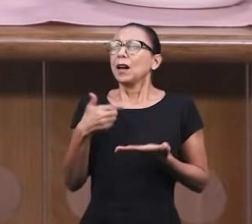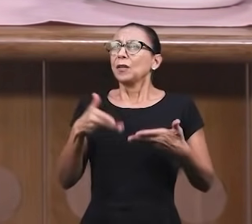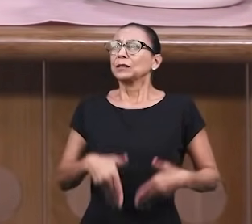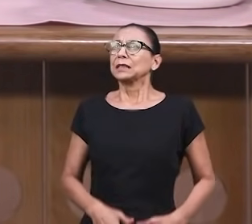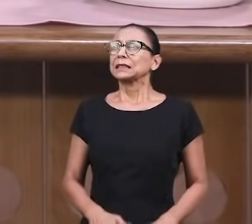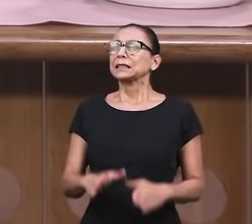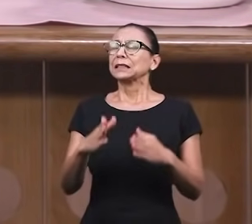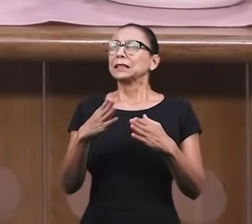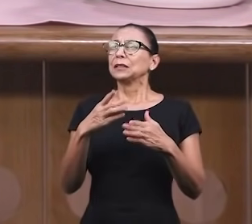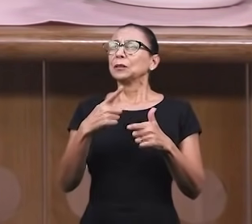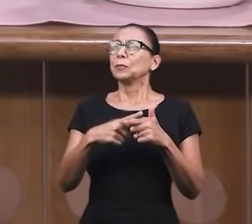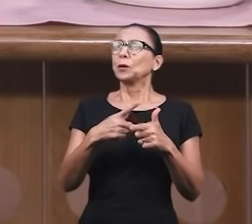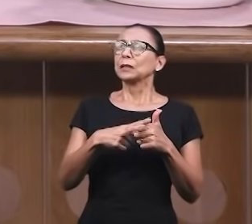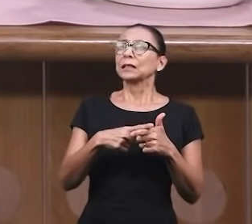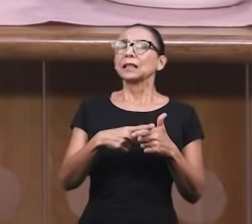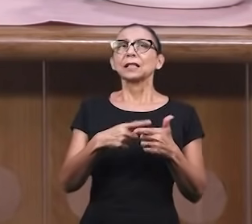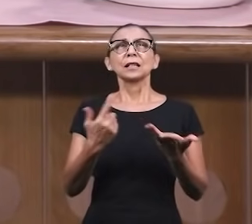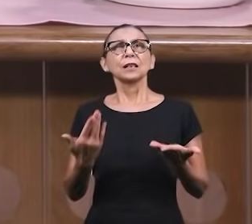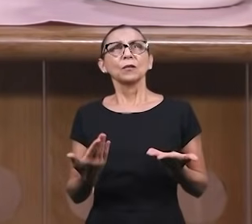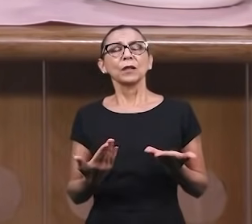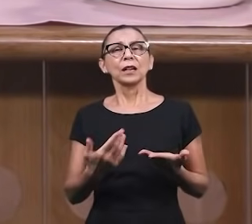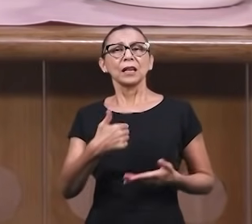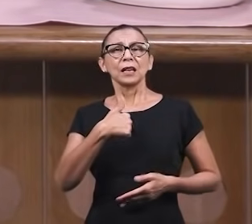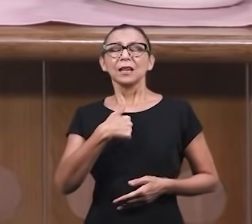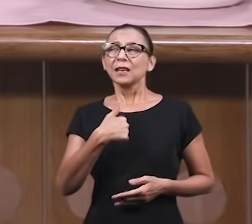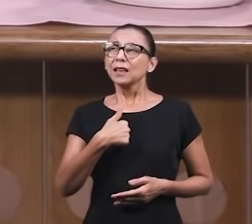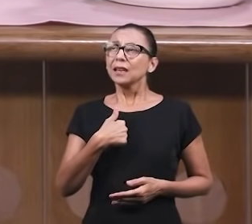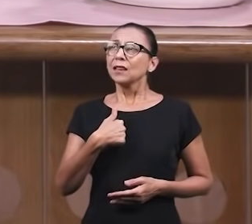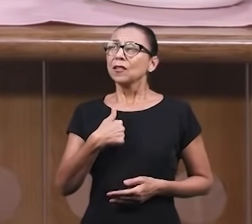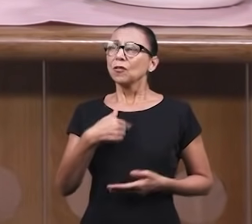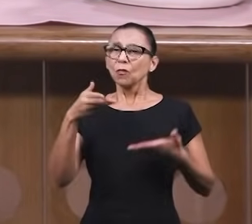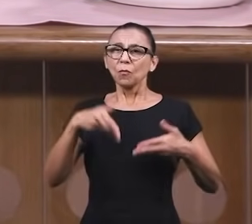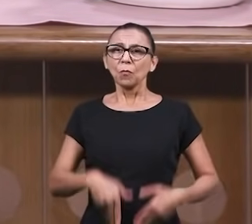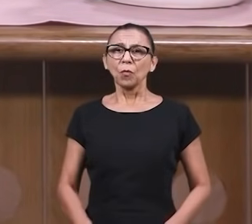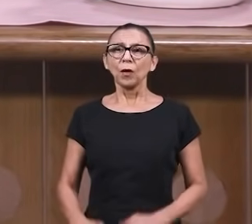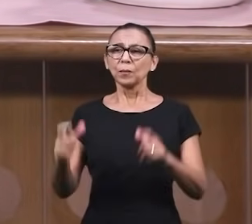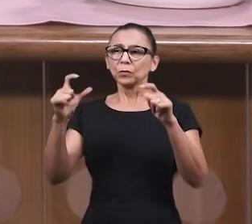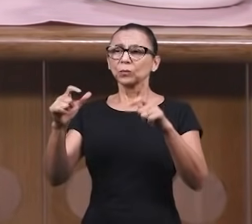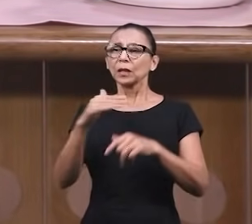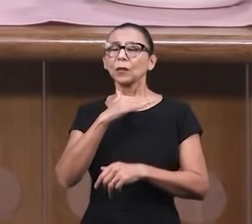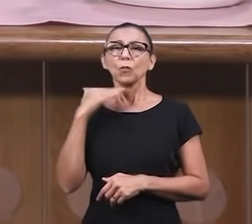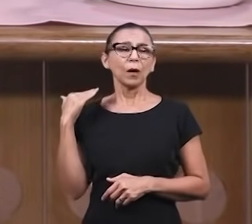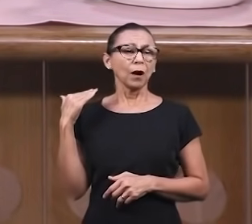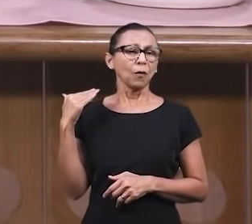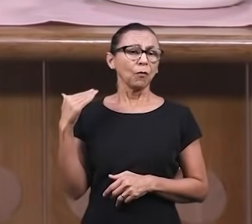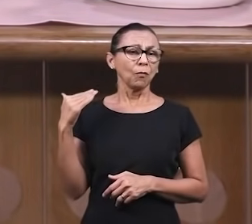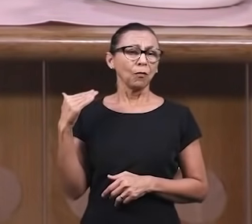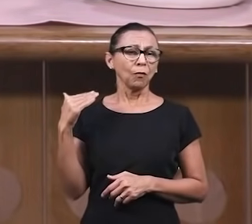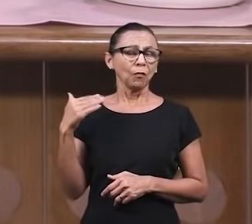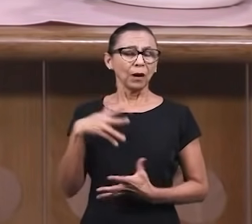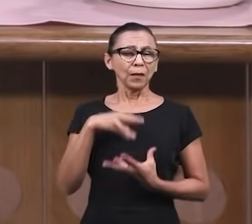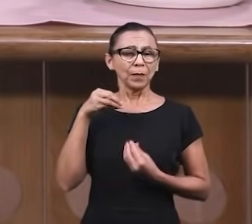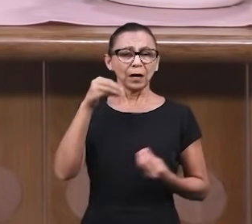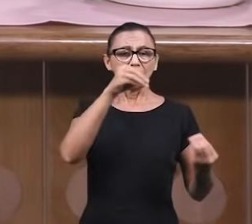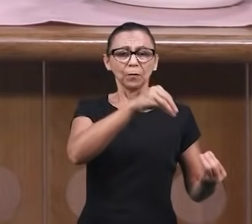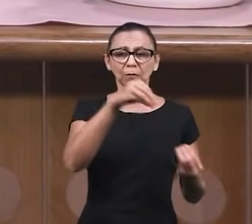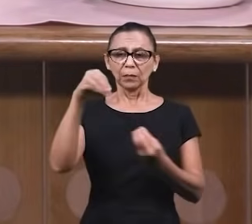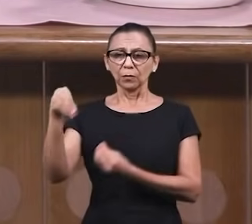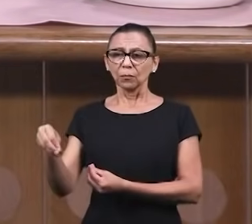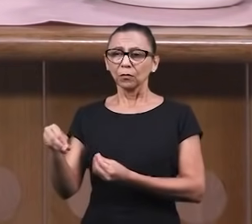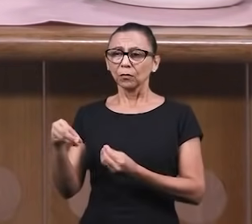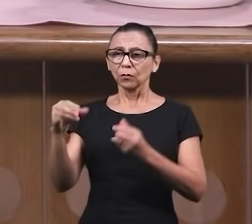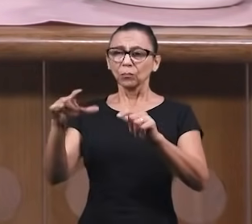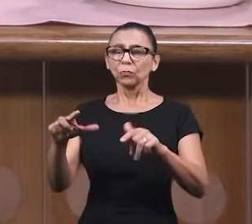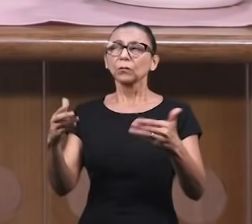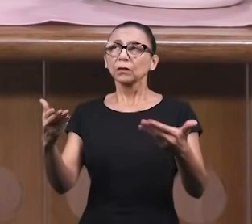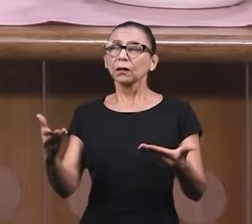pessoas importantes, pessoas famosas a suicídio e tudo mais, porque aquilo que era a angústia da alma, do interior, sem saber